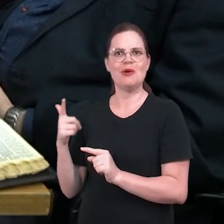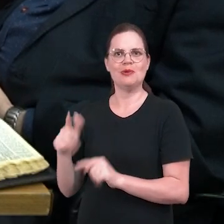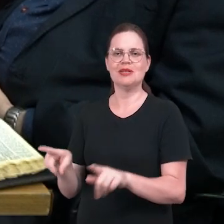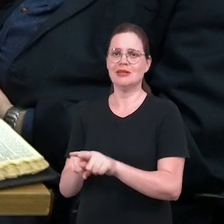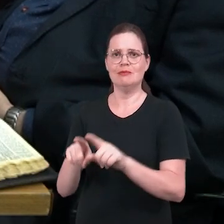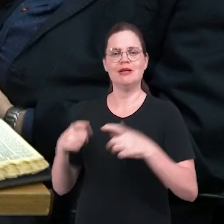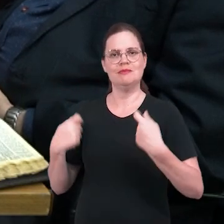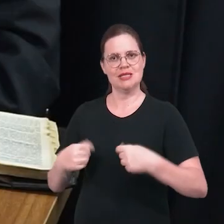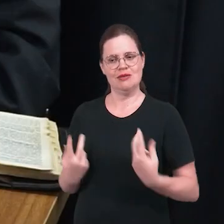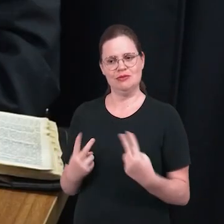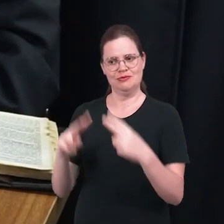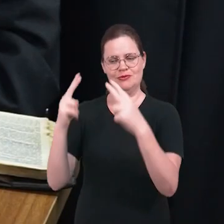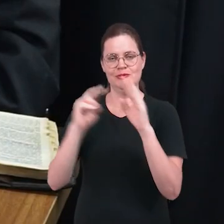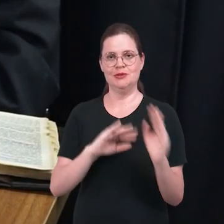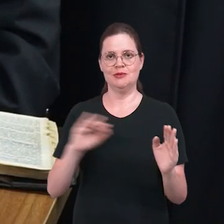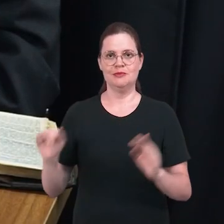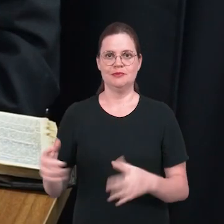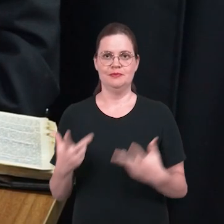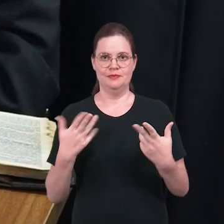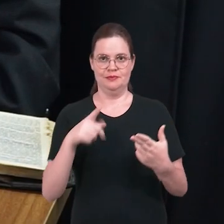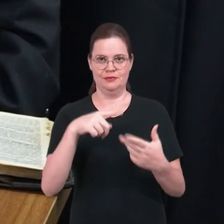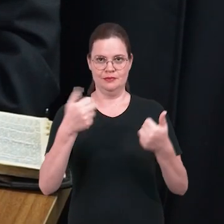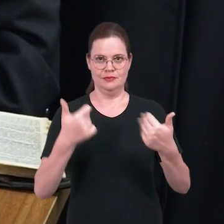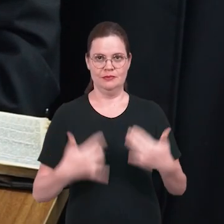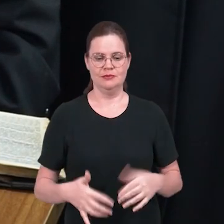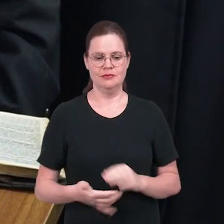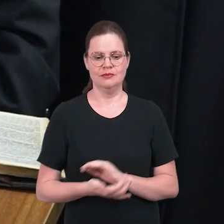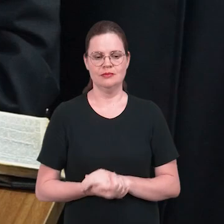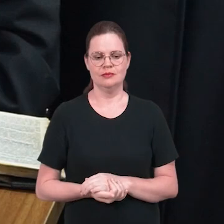aquilo que você mencionou, né, mais uma vez, a